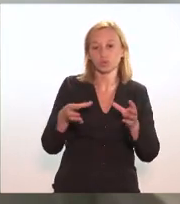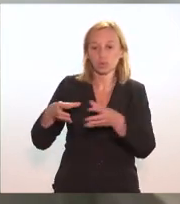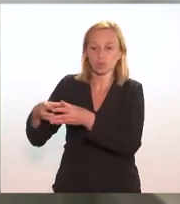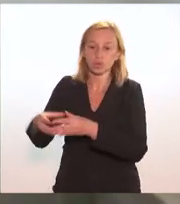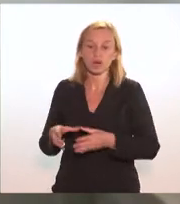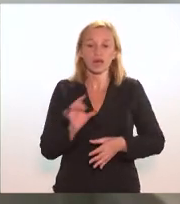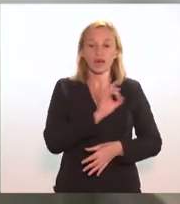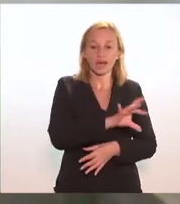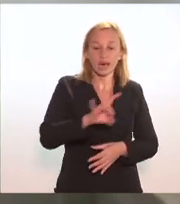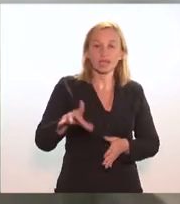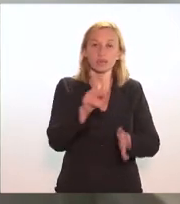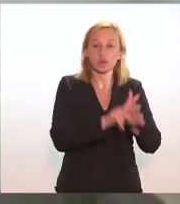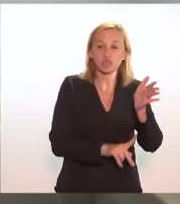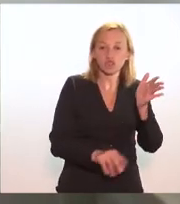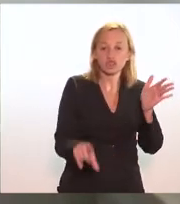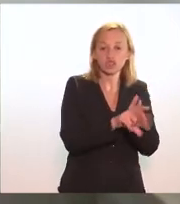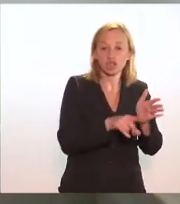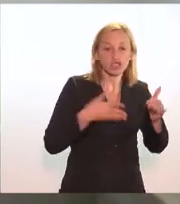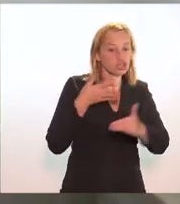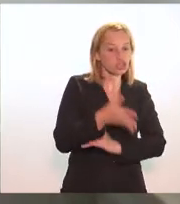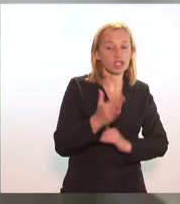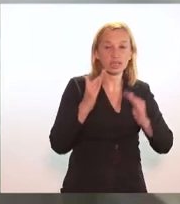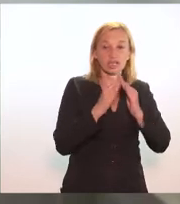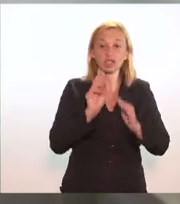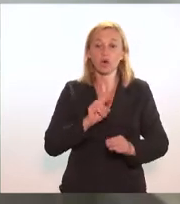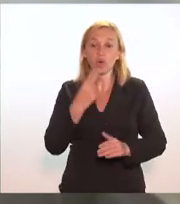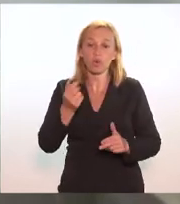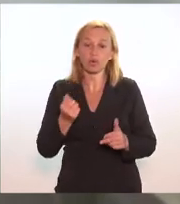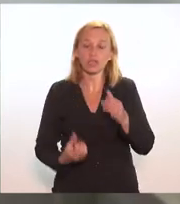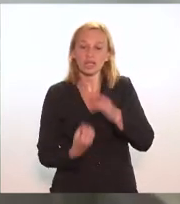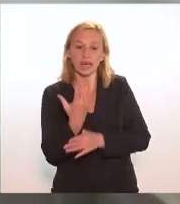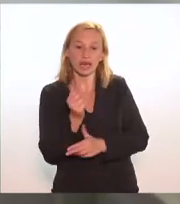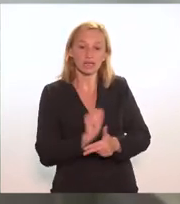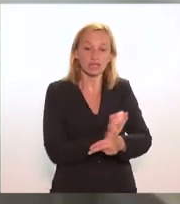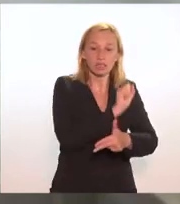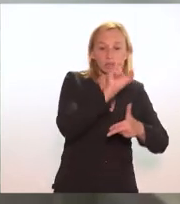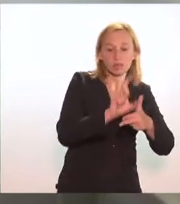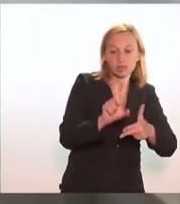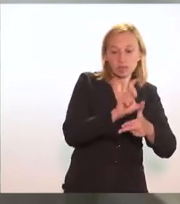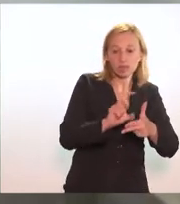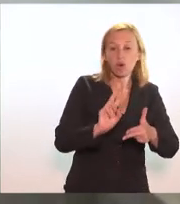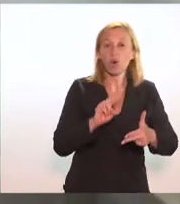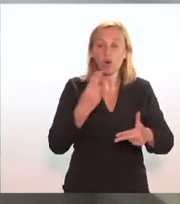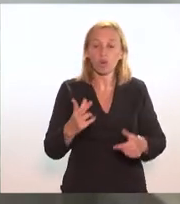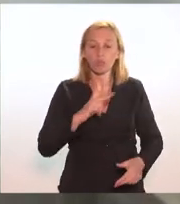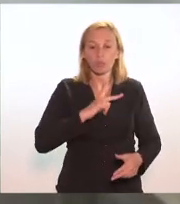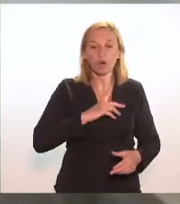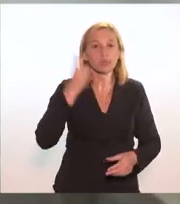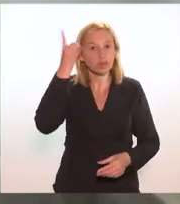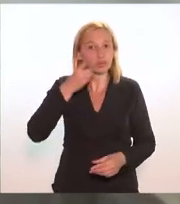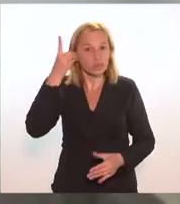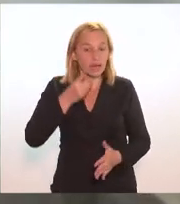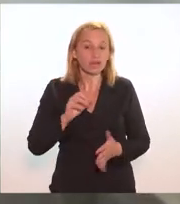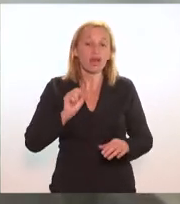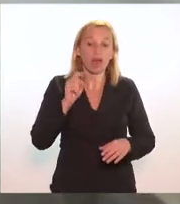lei de lei que chega nessa casa, ou feito pelo executivo, ou feito pelos próprios parlamentares, é uma